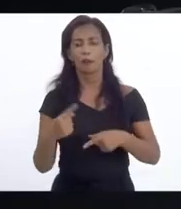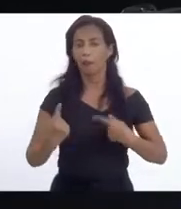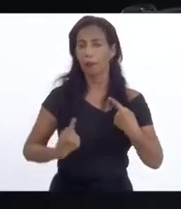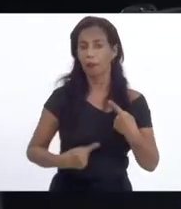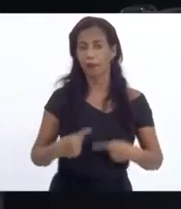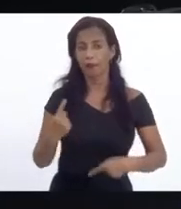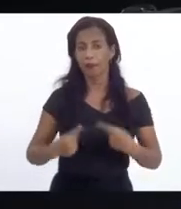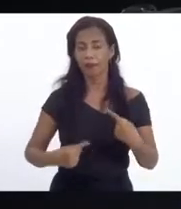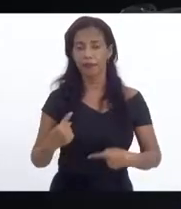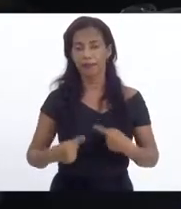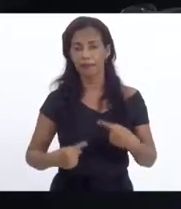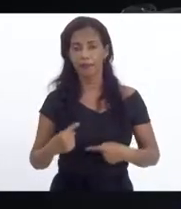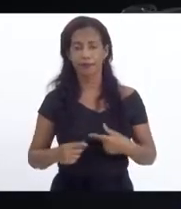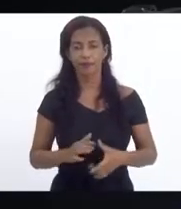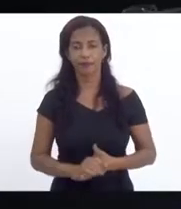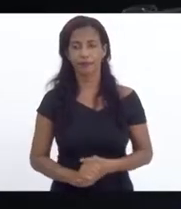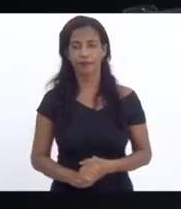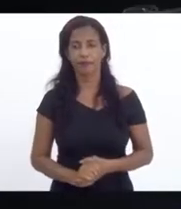política de